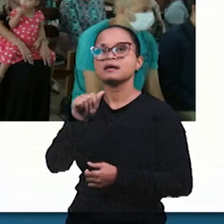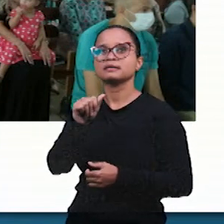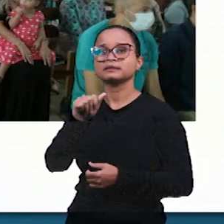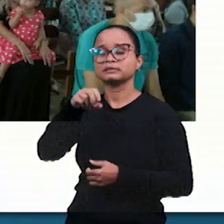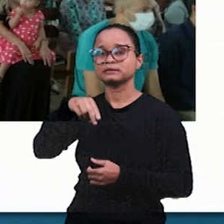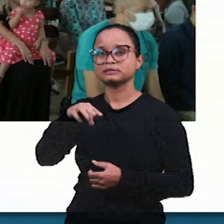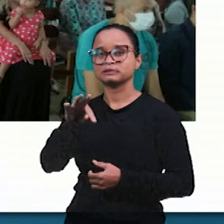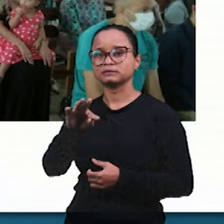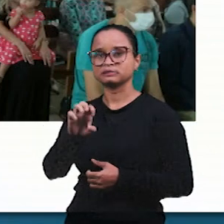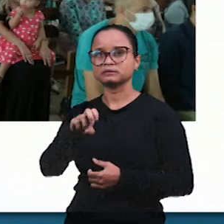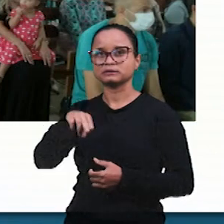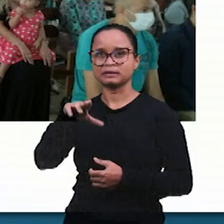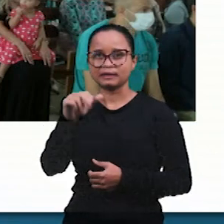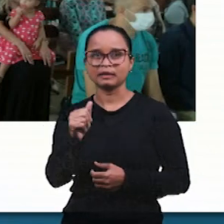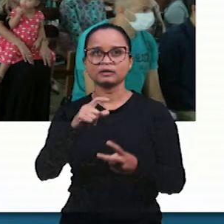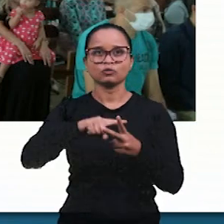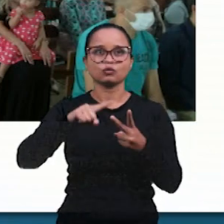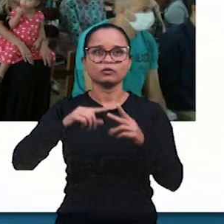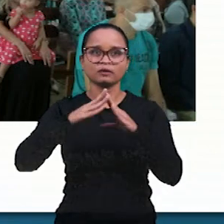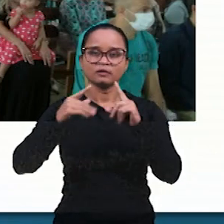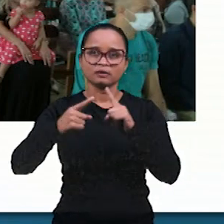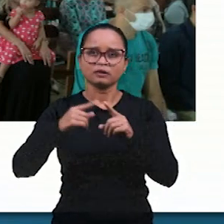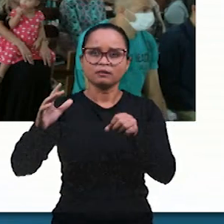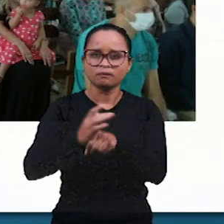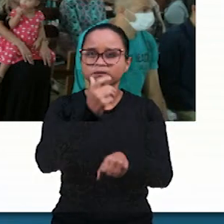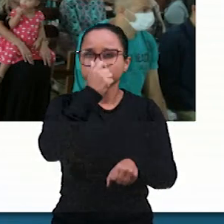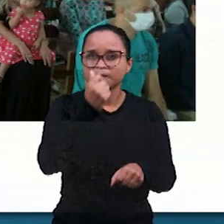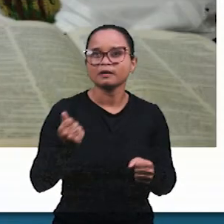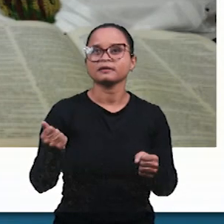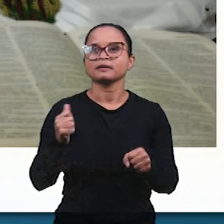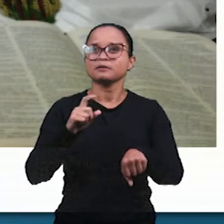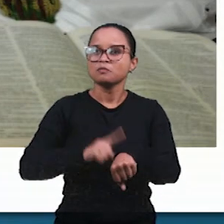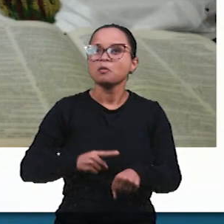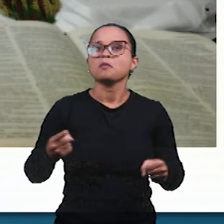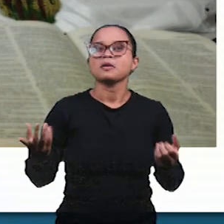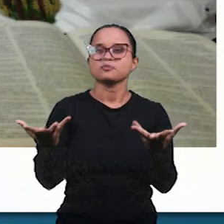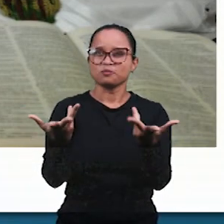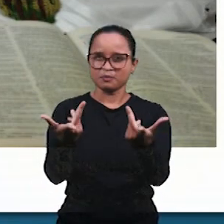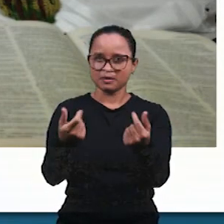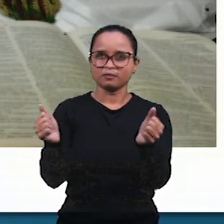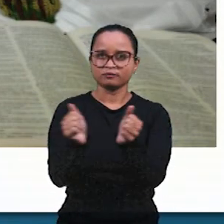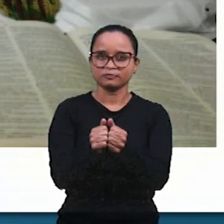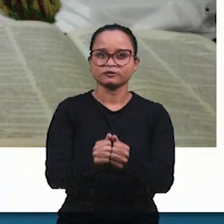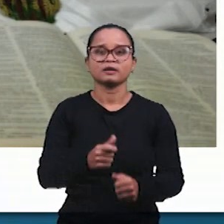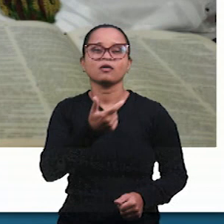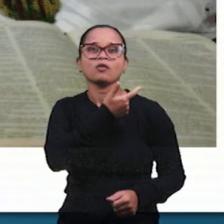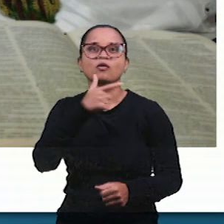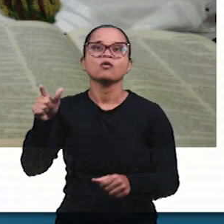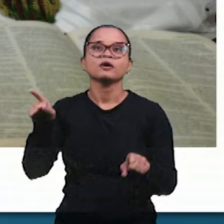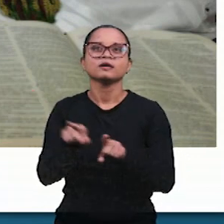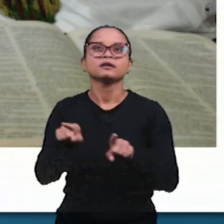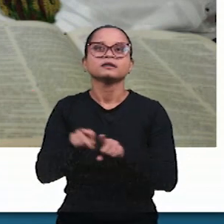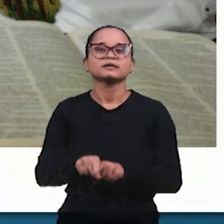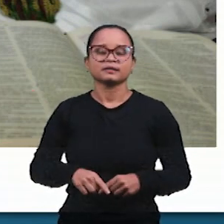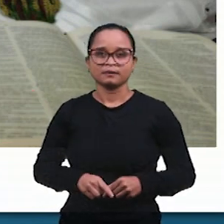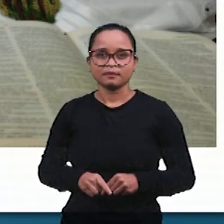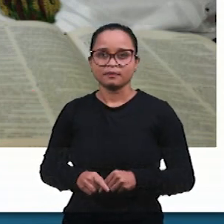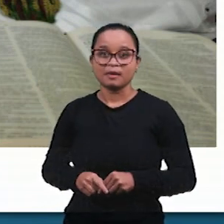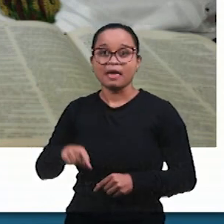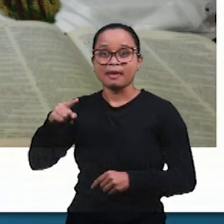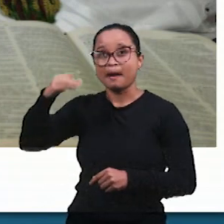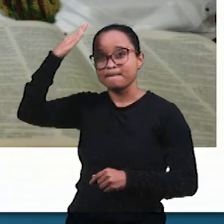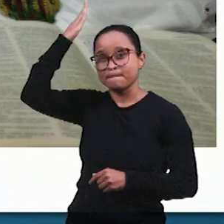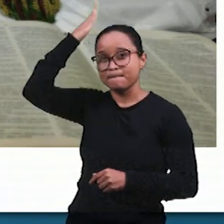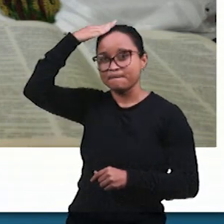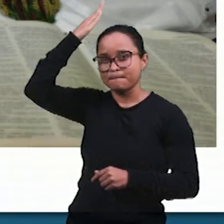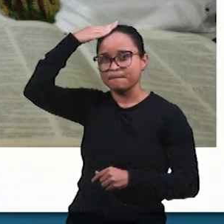Mantena, igrejas cheias também participando desse momento maravilhoso. Vamos à próxima, Ponta Grossa, no Paraná. Olha só